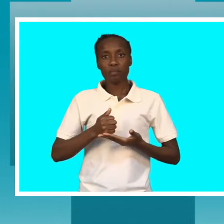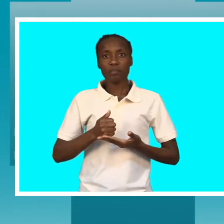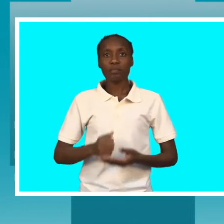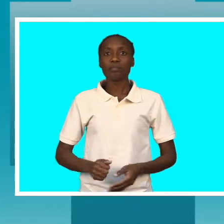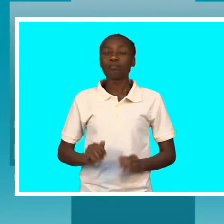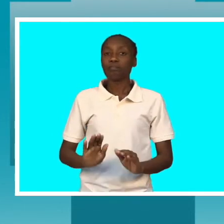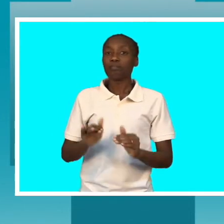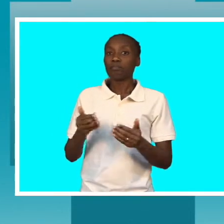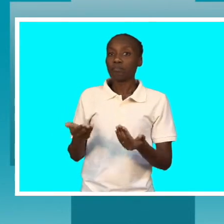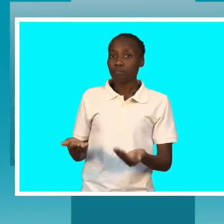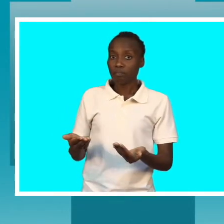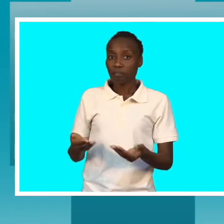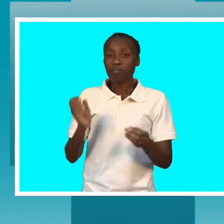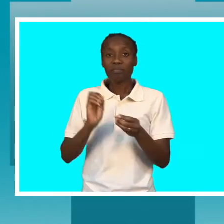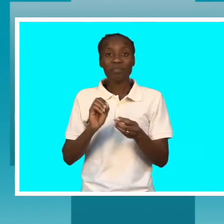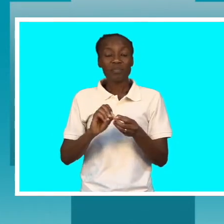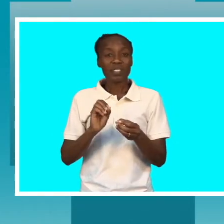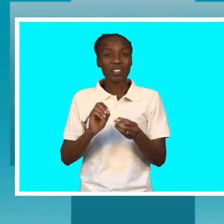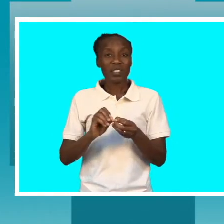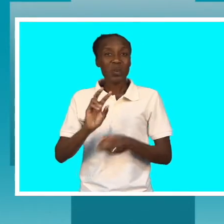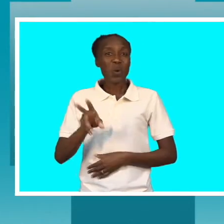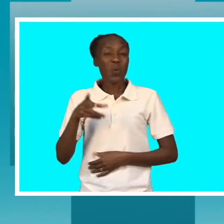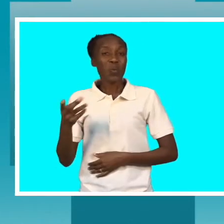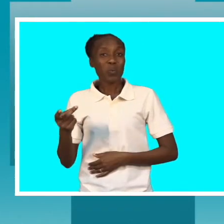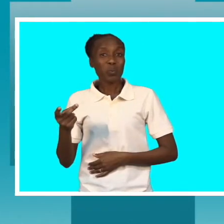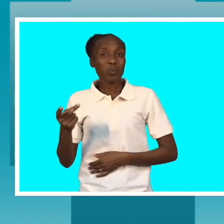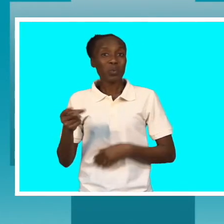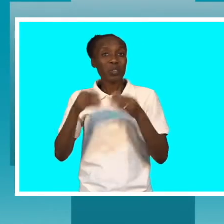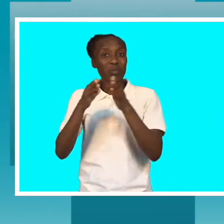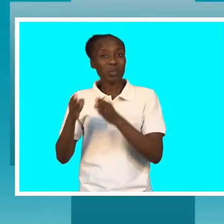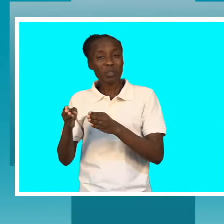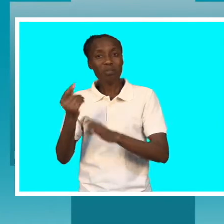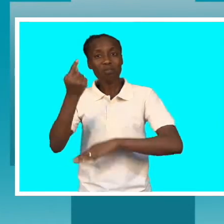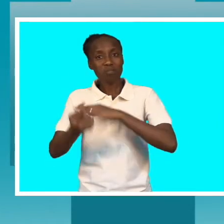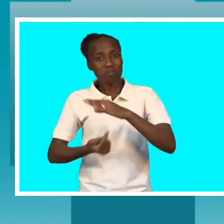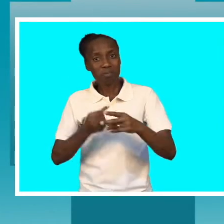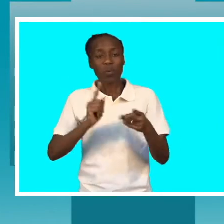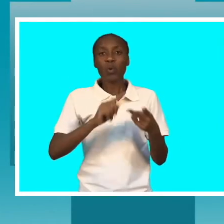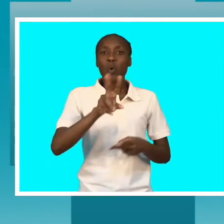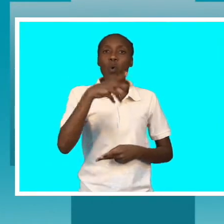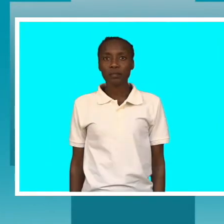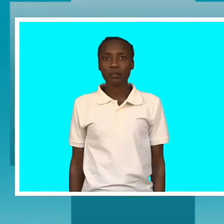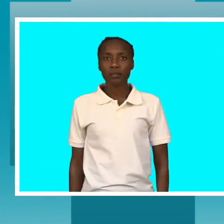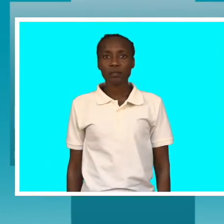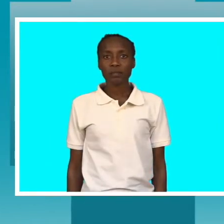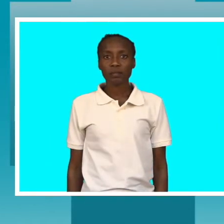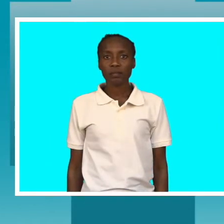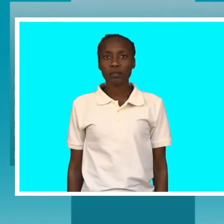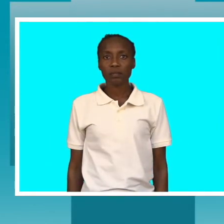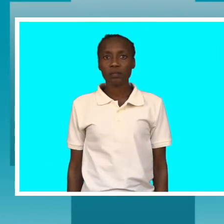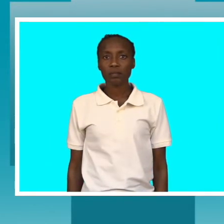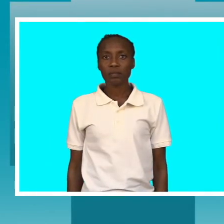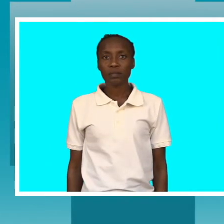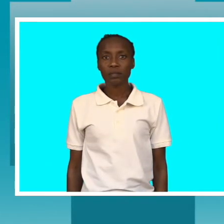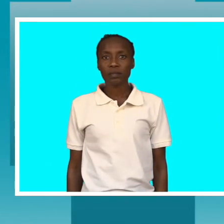Alfataria é muito. Outra pessoa viria aqui, outra alfataria. Desde 2008,